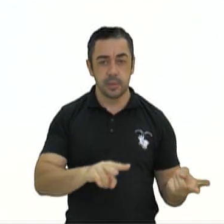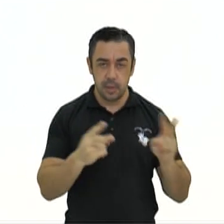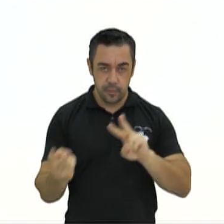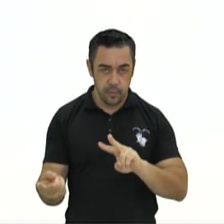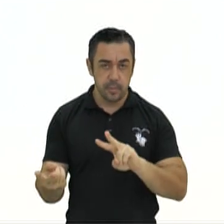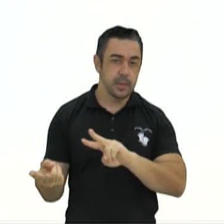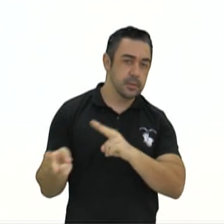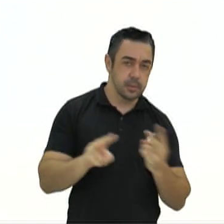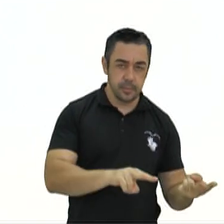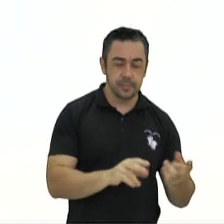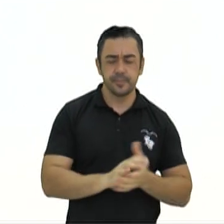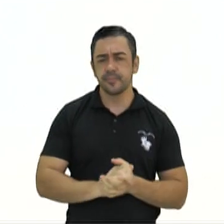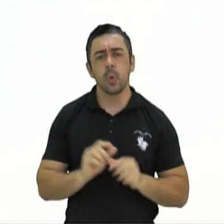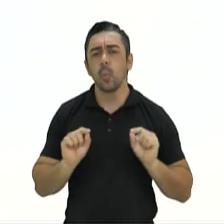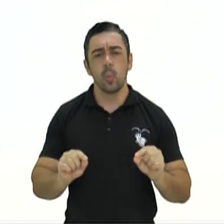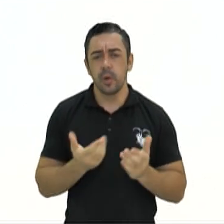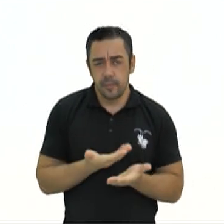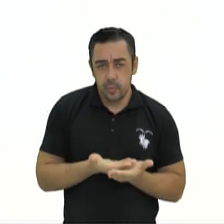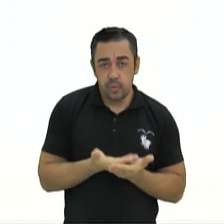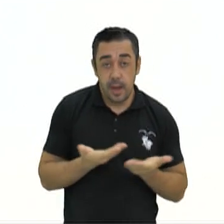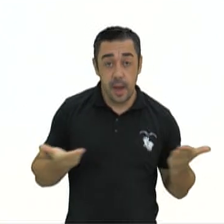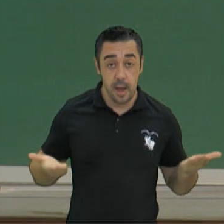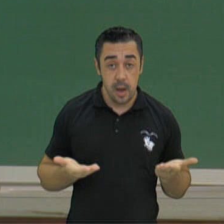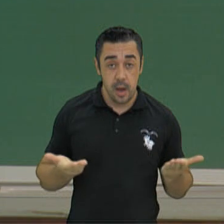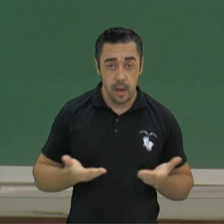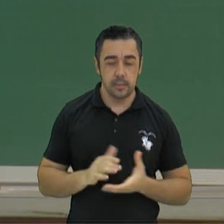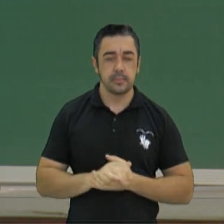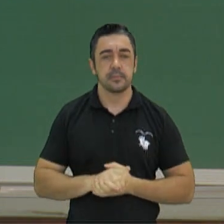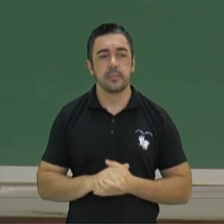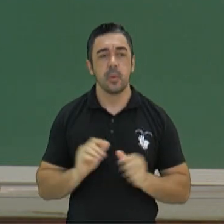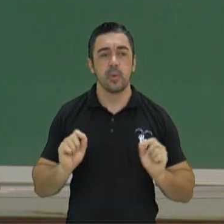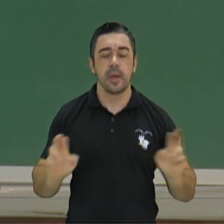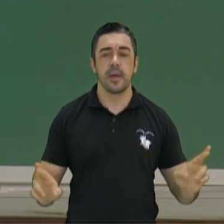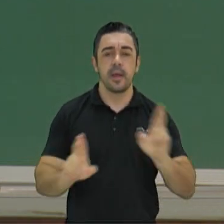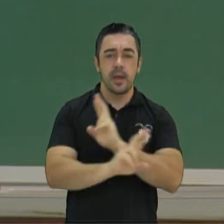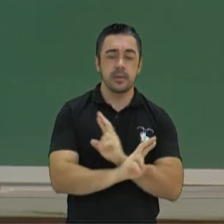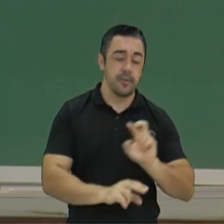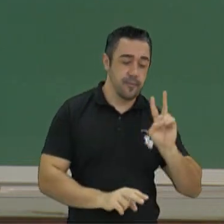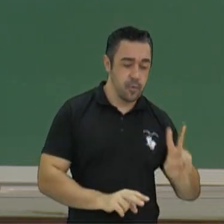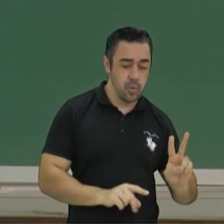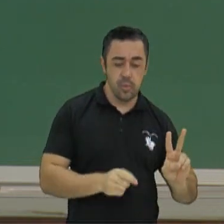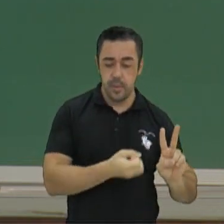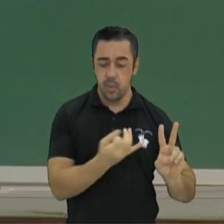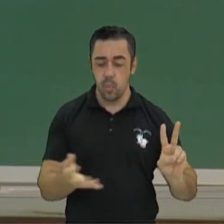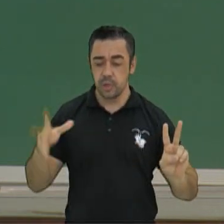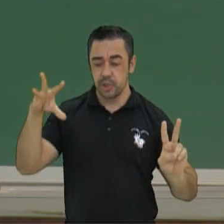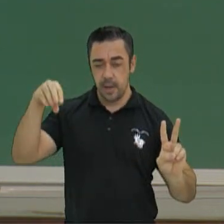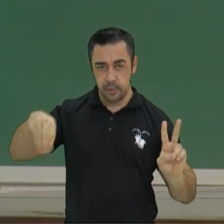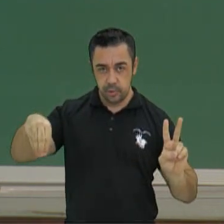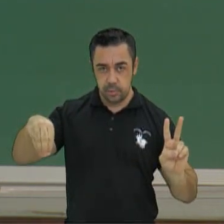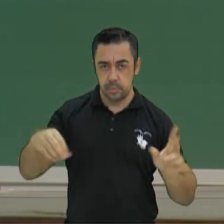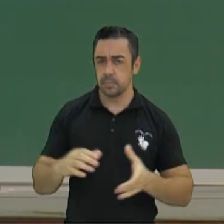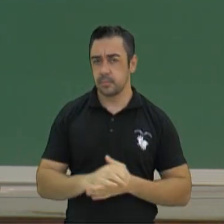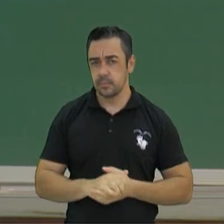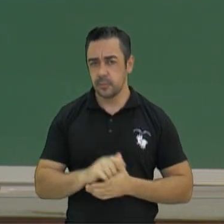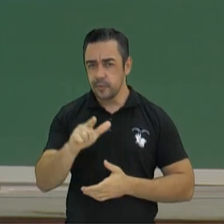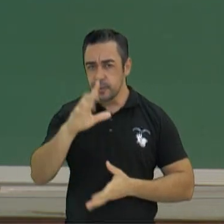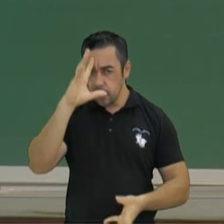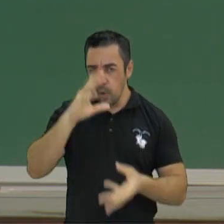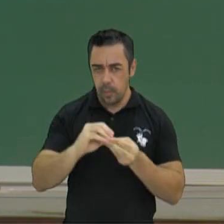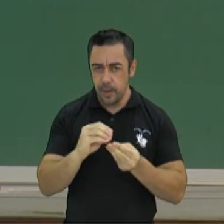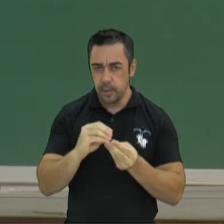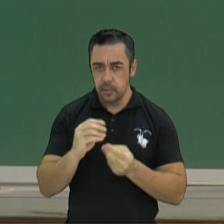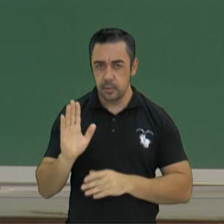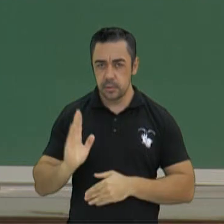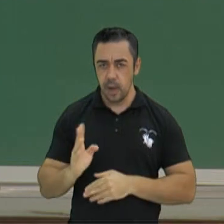tá? E o que nós vamos estudar nessa aula? Né? Relações aí entre volume e capacidade. Então, já estão entendendo essas